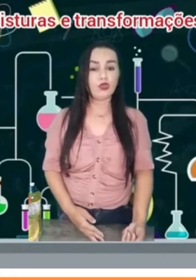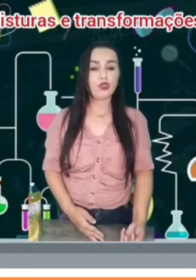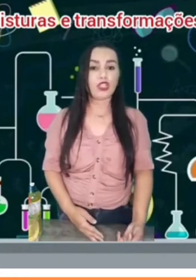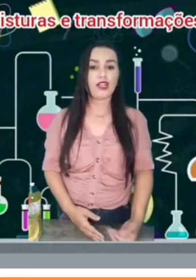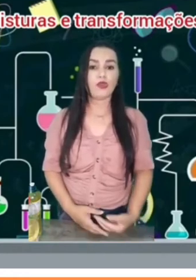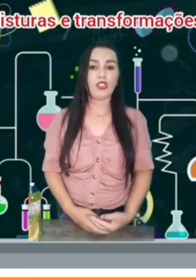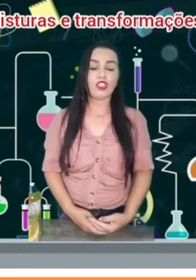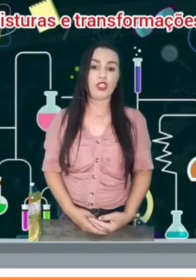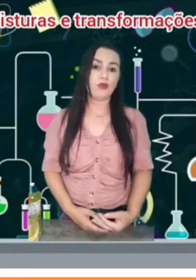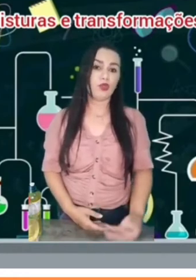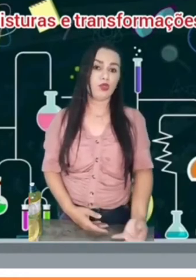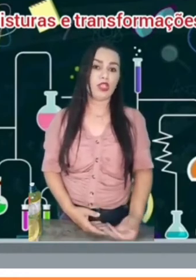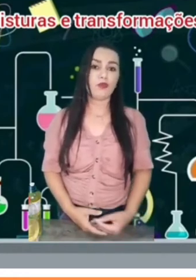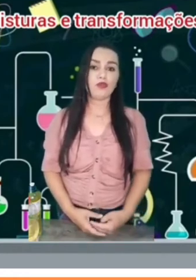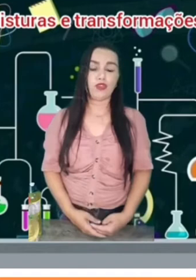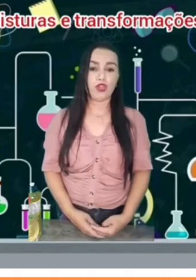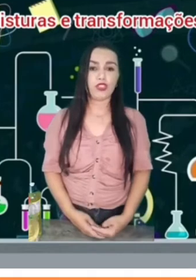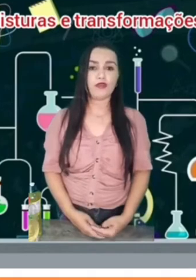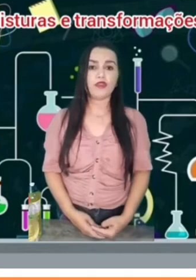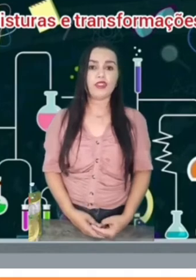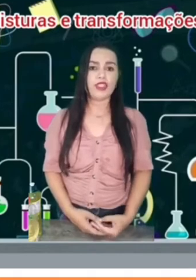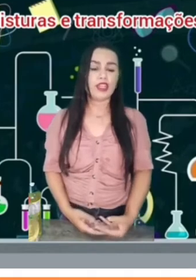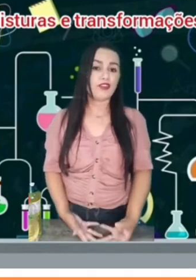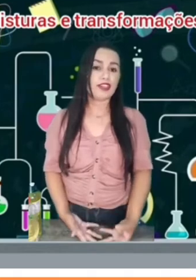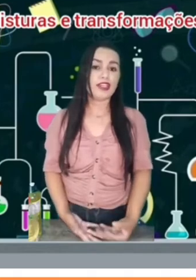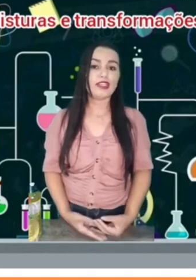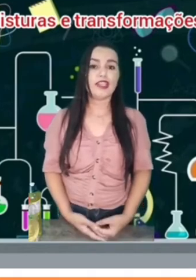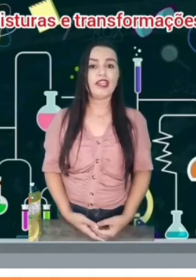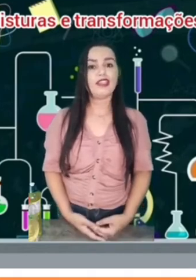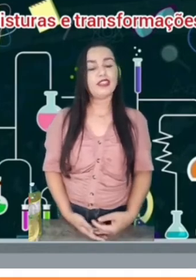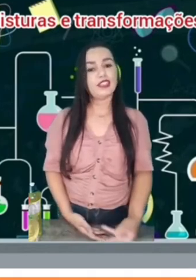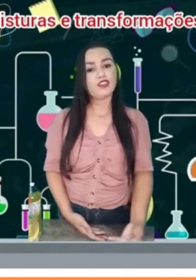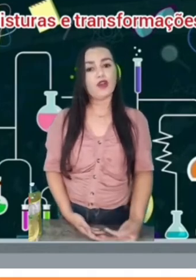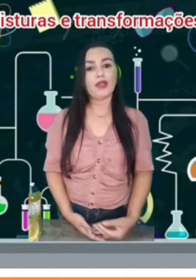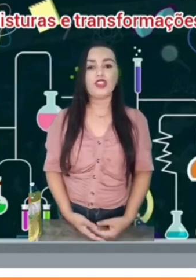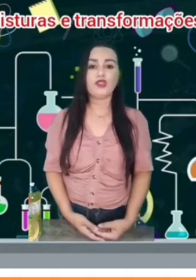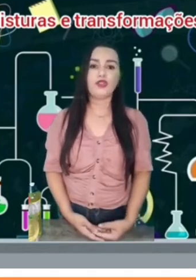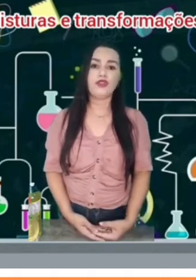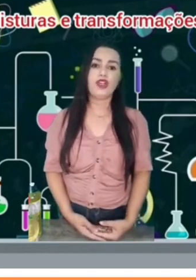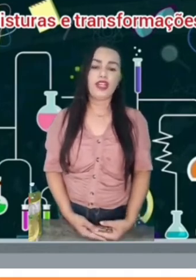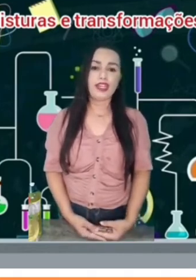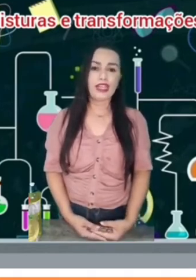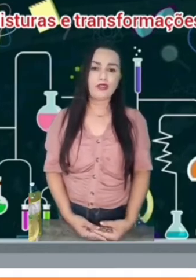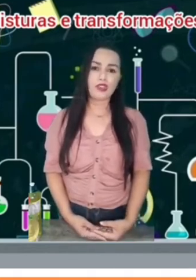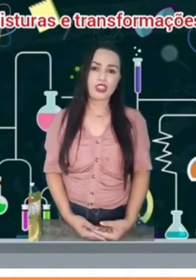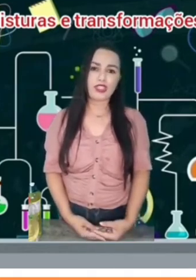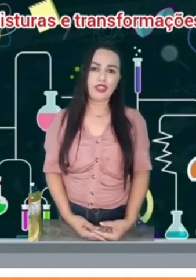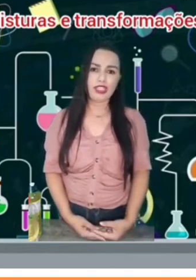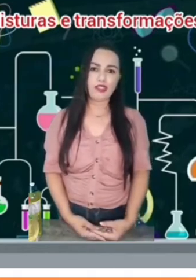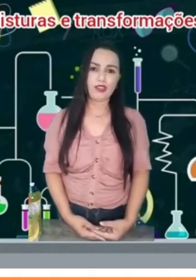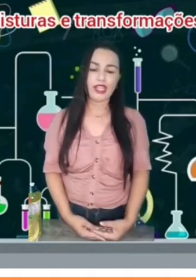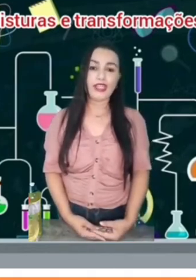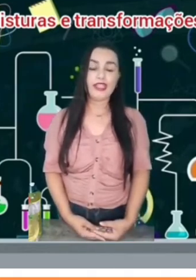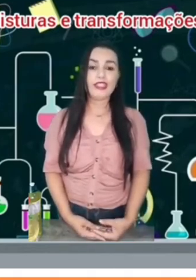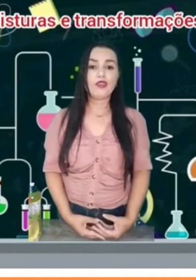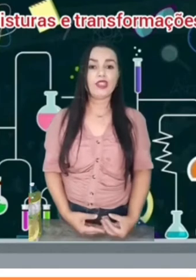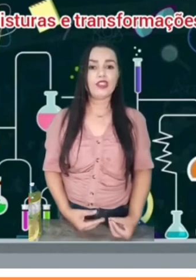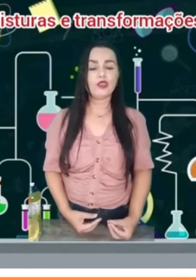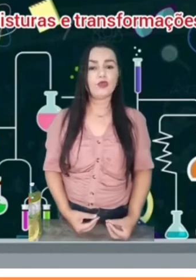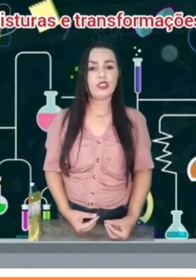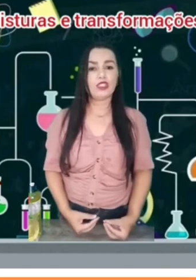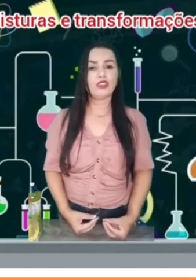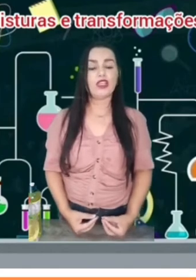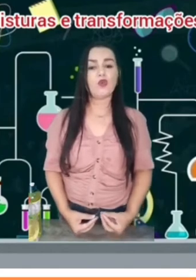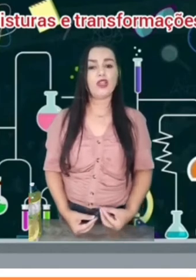se eu tiro do congelador e deixo ele muito tempo fora, ele vai derreter e se transformar de novo em água no estado líquido, né? Então,